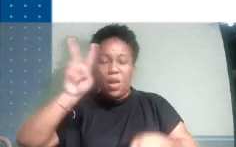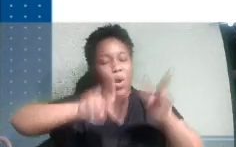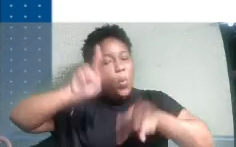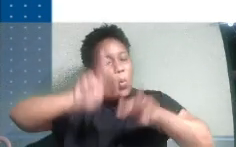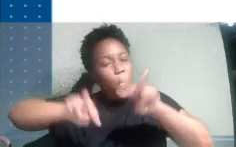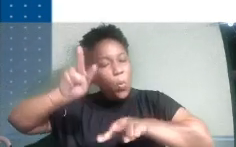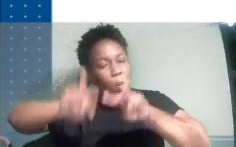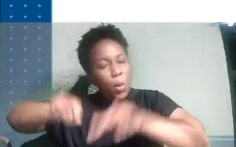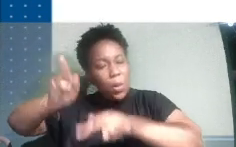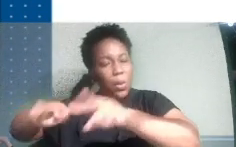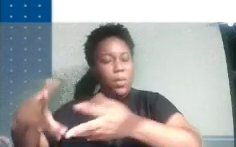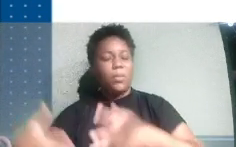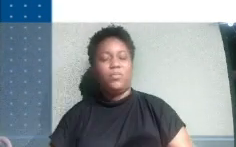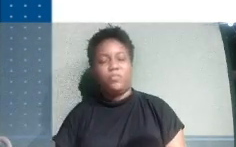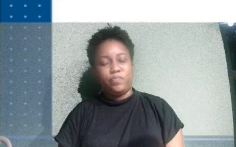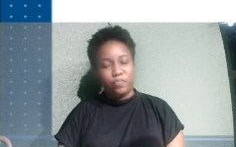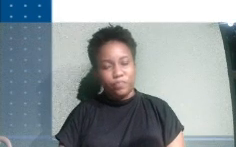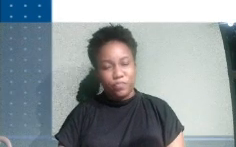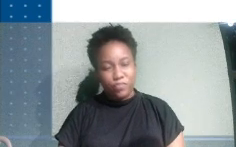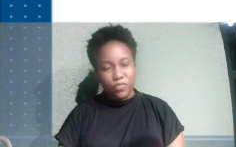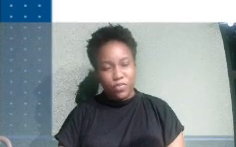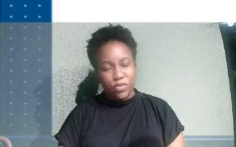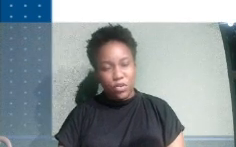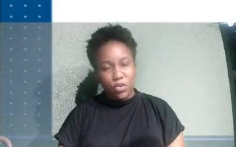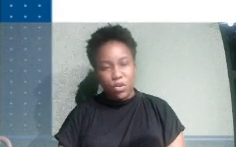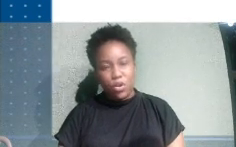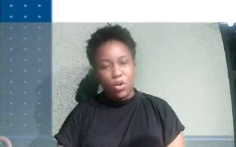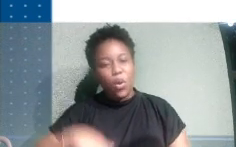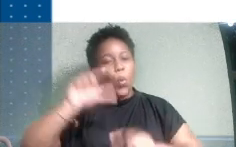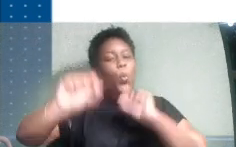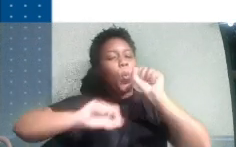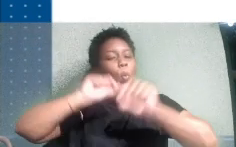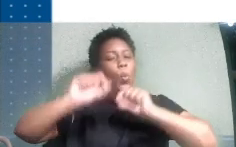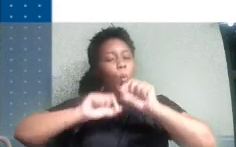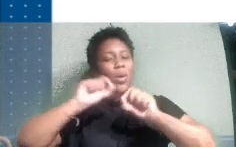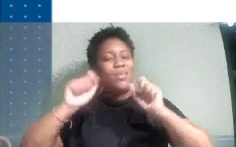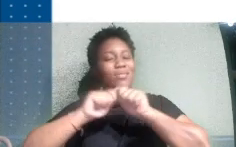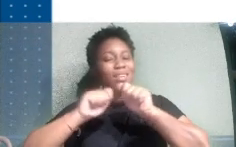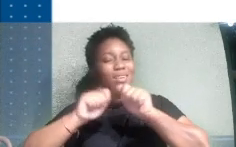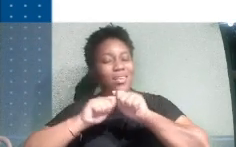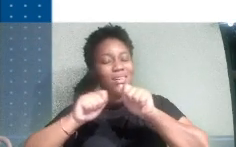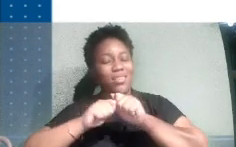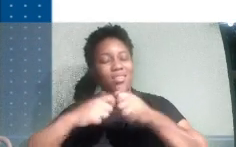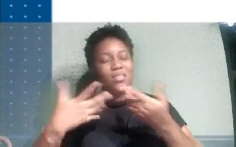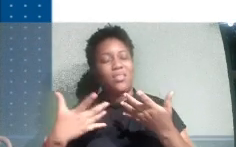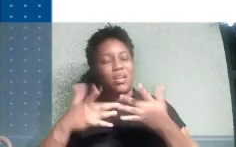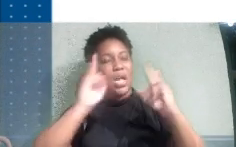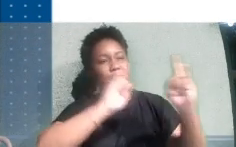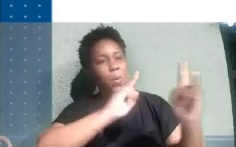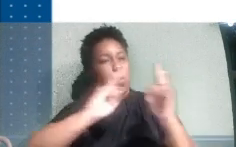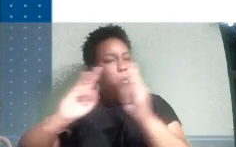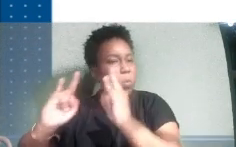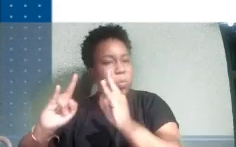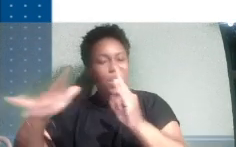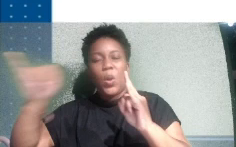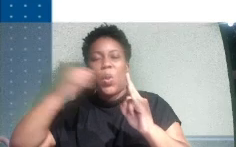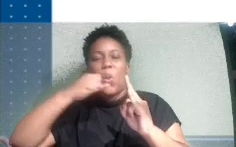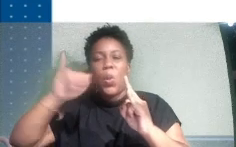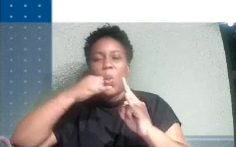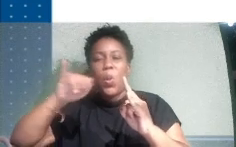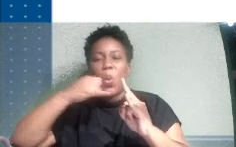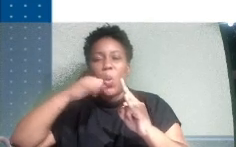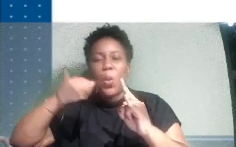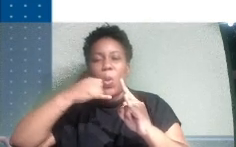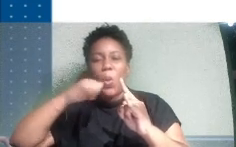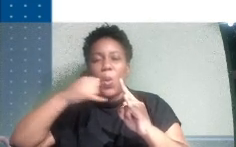essa inspeção. Além da inspeção, o que a concessionária também faz? Instalação e ligação do